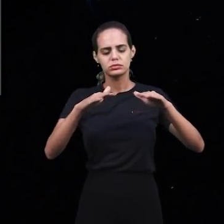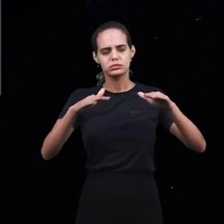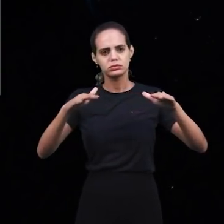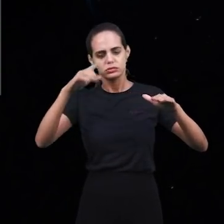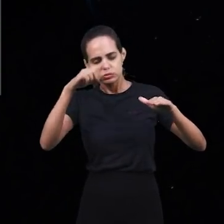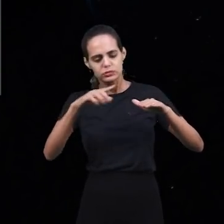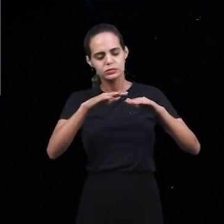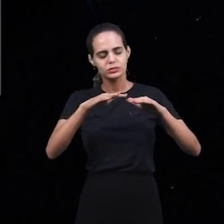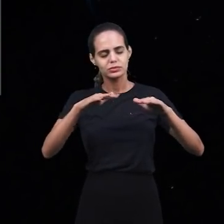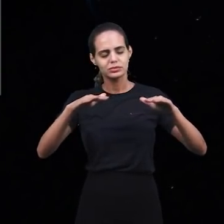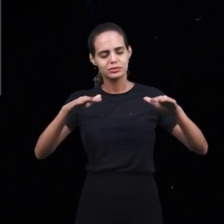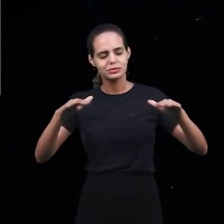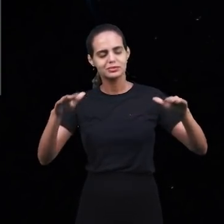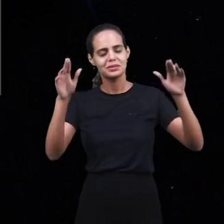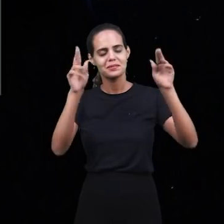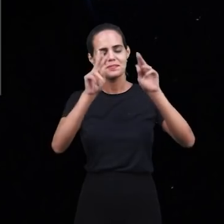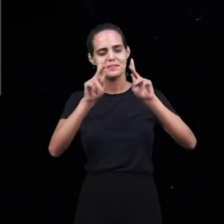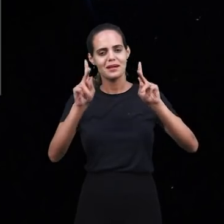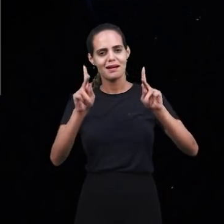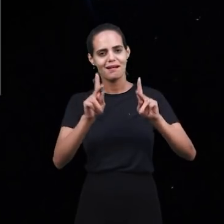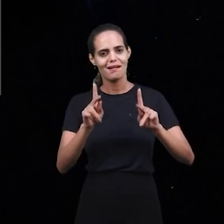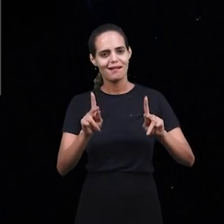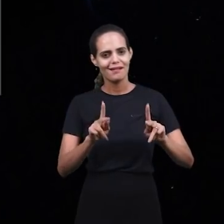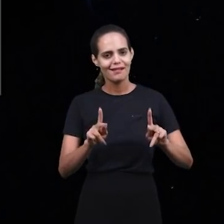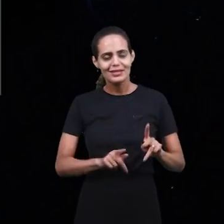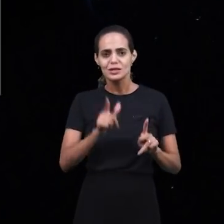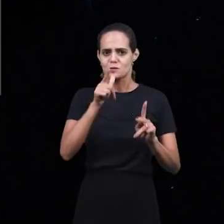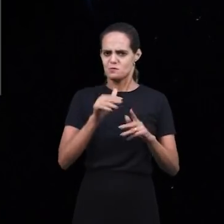Sossegai, sossegai, sejam